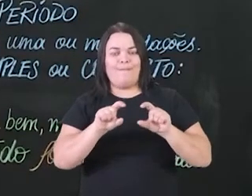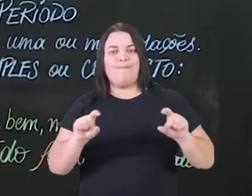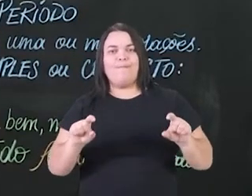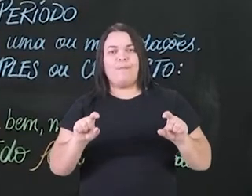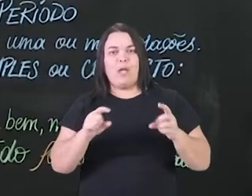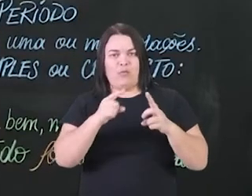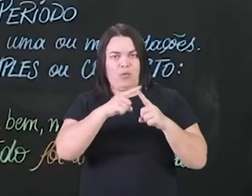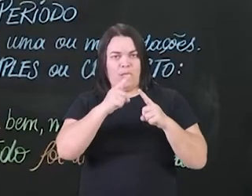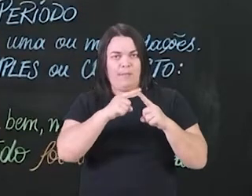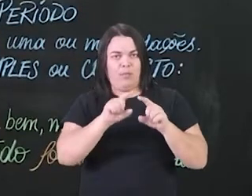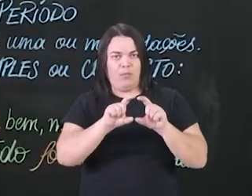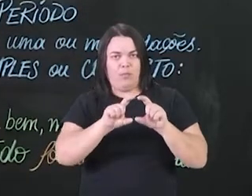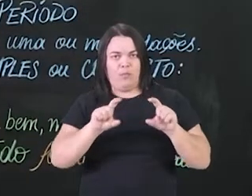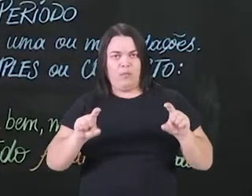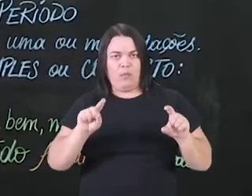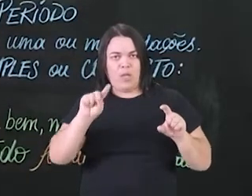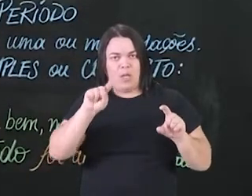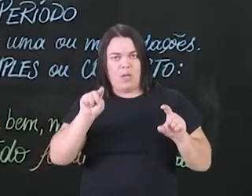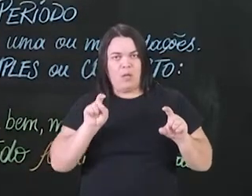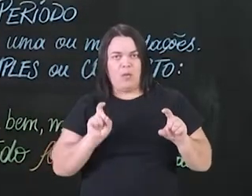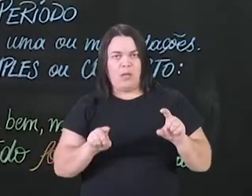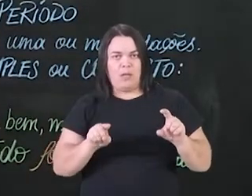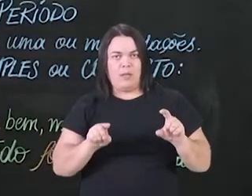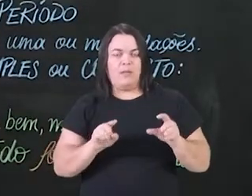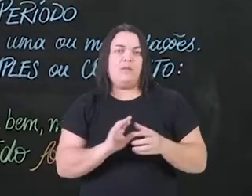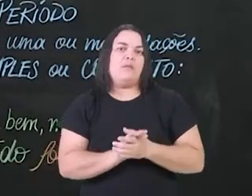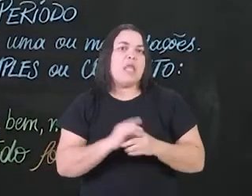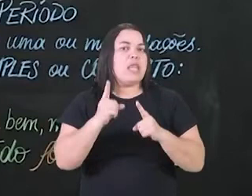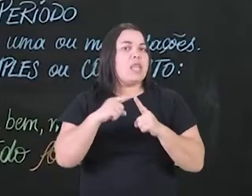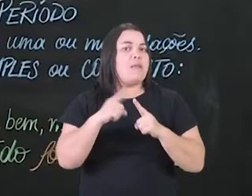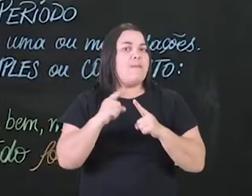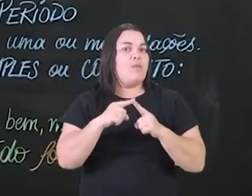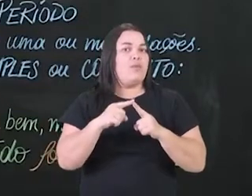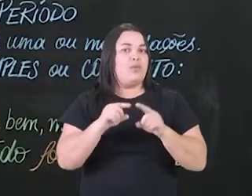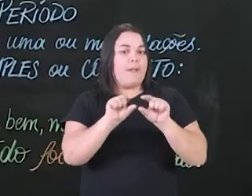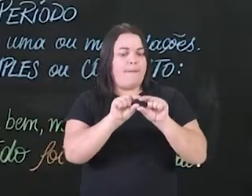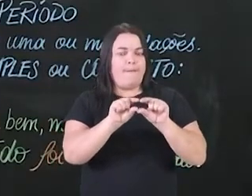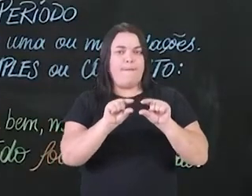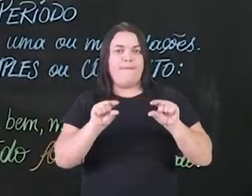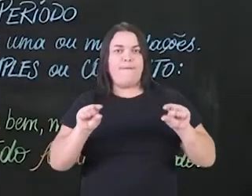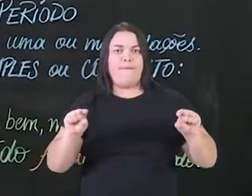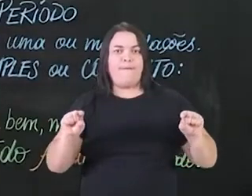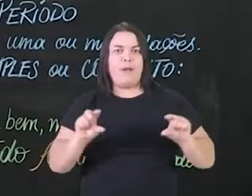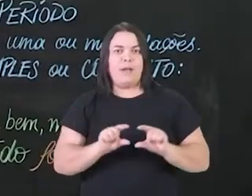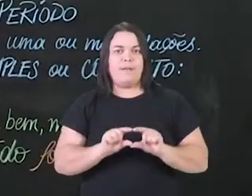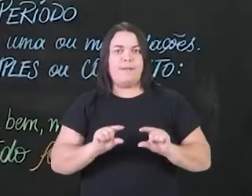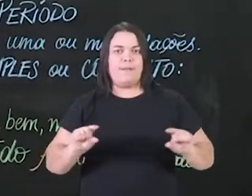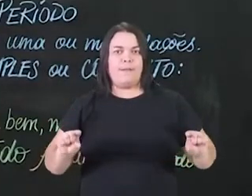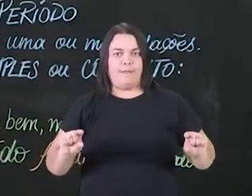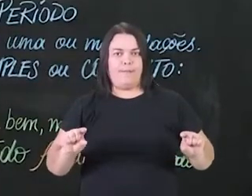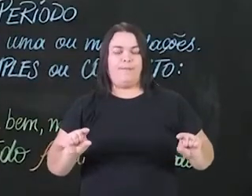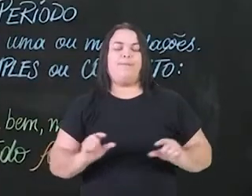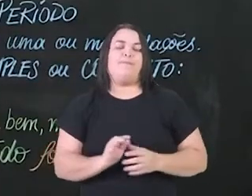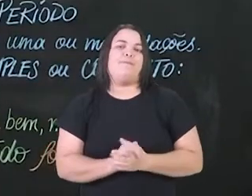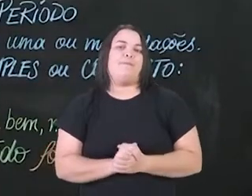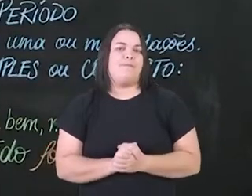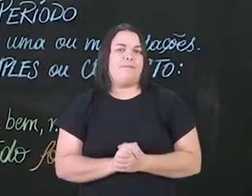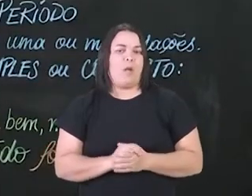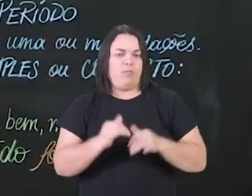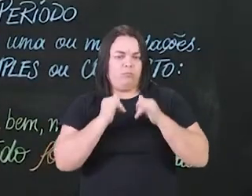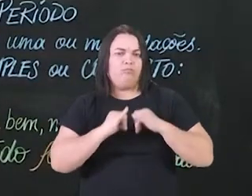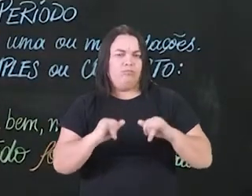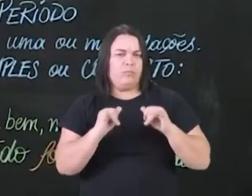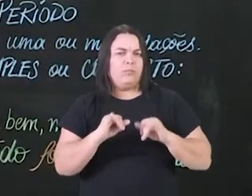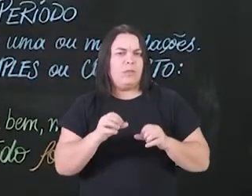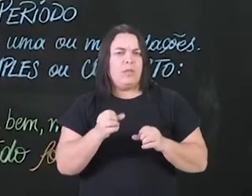interrogativa, ok? Espero que tenha ficado claro para você, então, os tipos de frase. Esse conceito, essas informações que a gente está passando para você agora